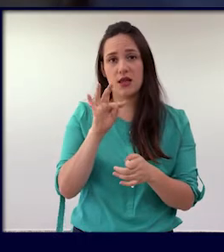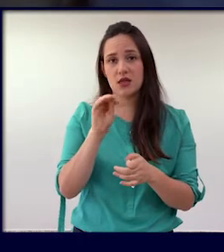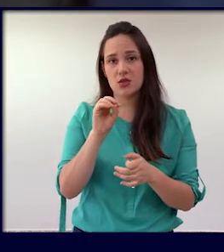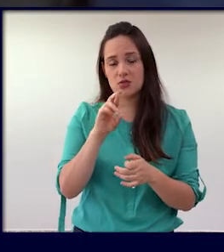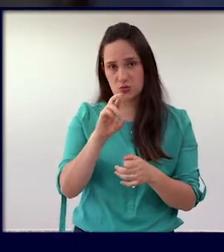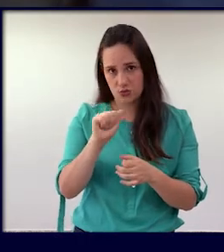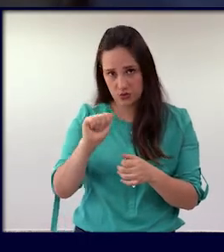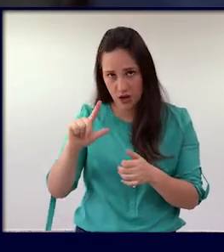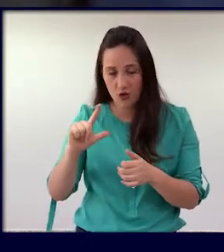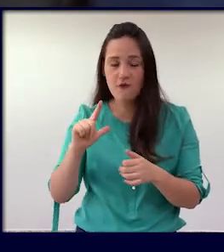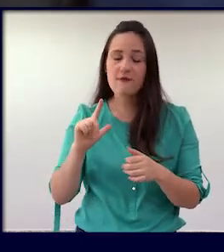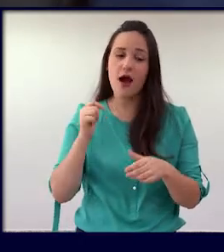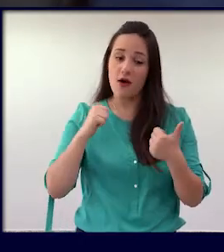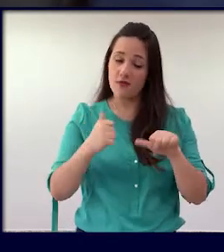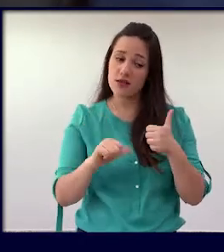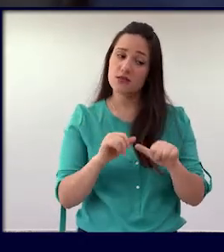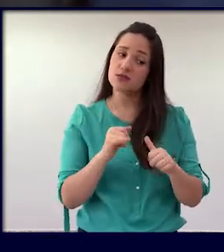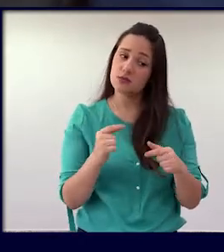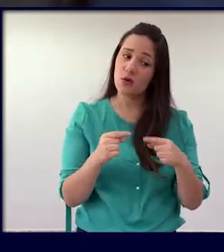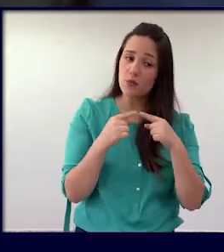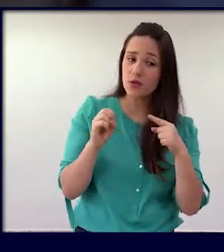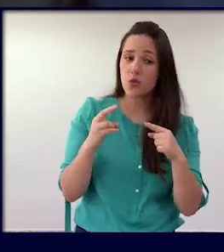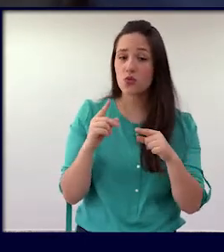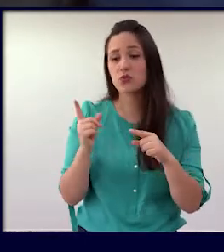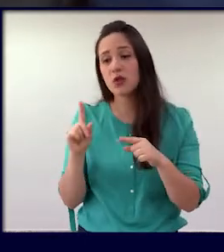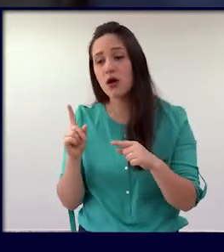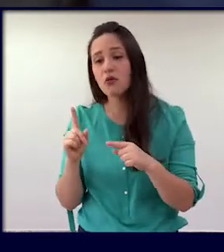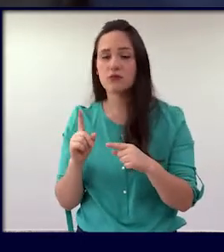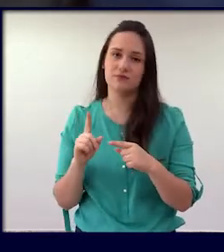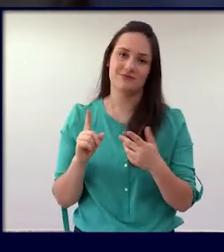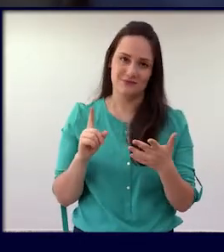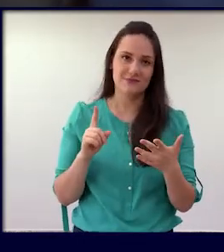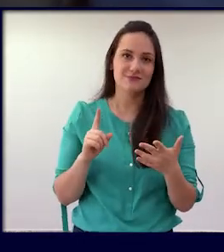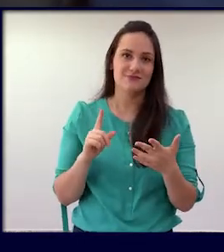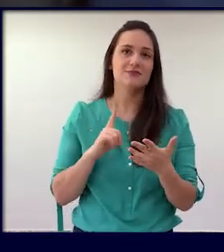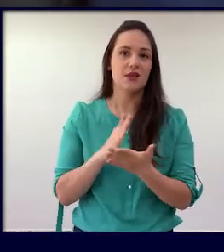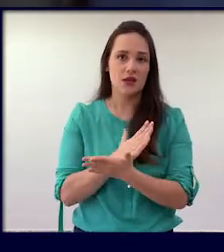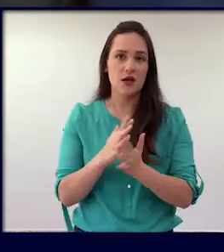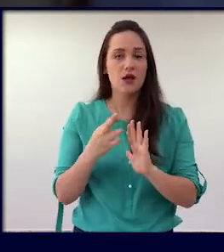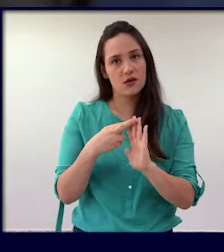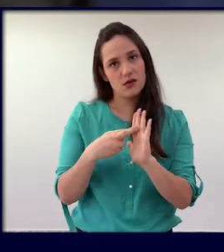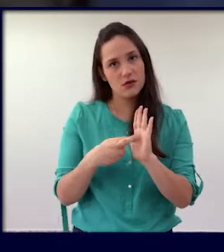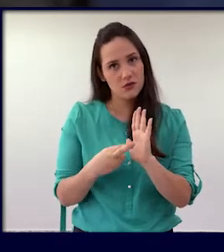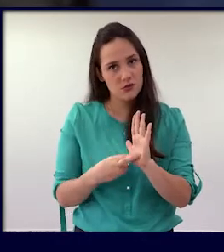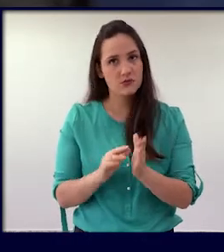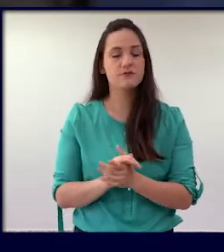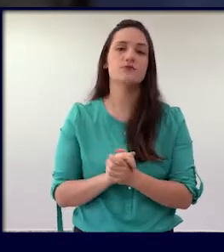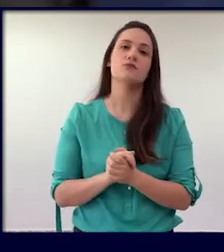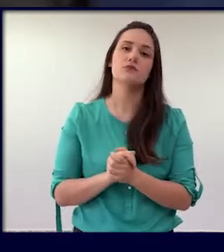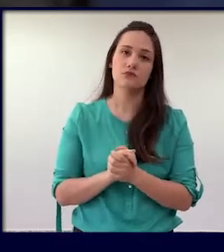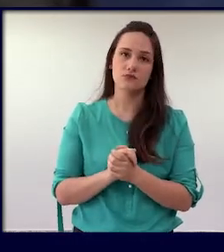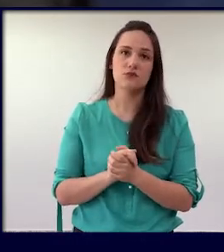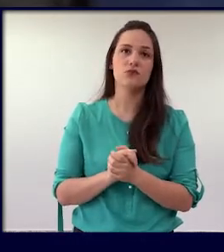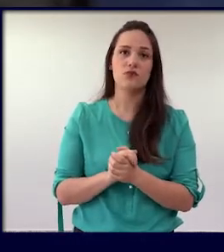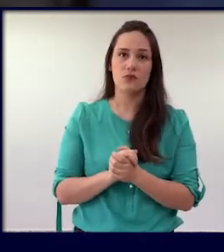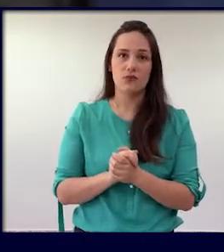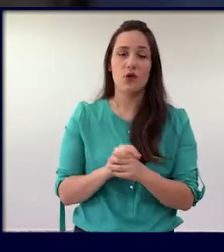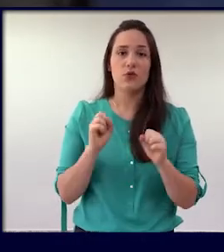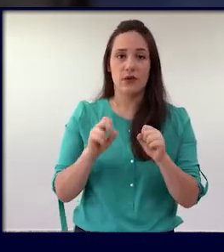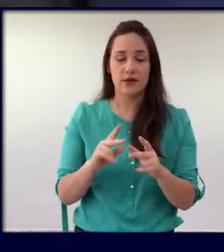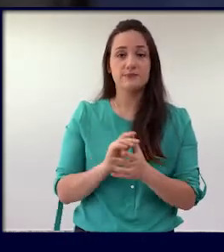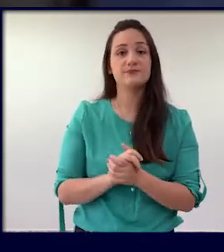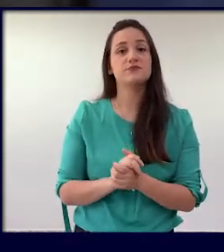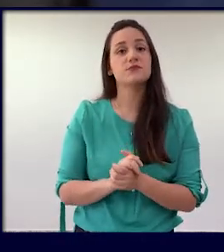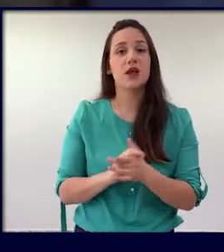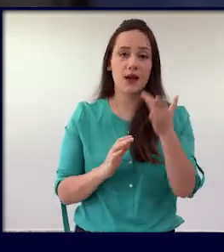se voluntariam, se eles estão aptos, né? Aquele eleitor, ele tem que preencher certos requisitos. Então, aí, voltando lá na